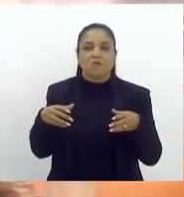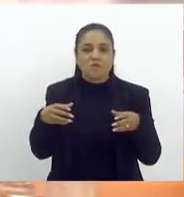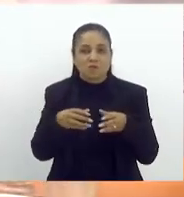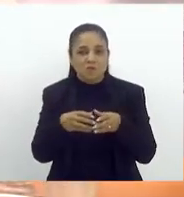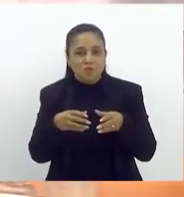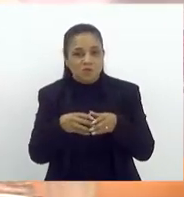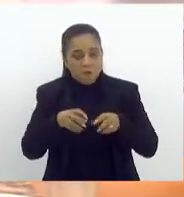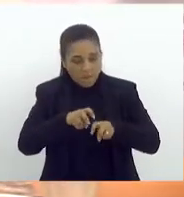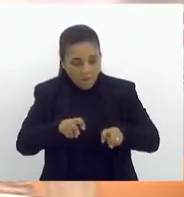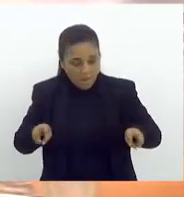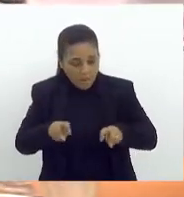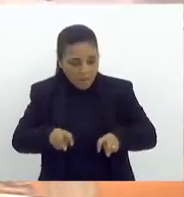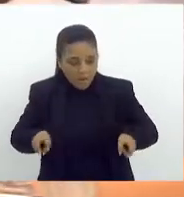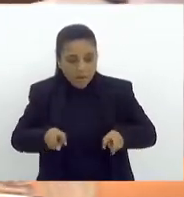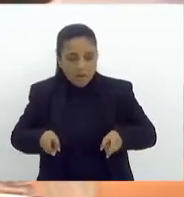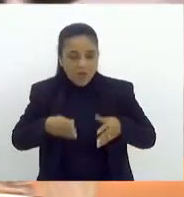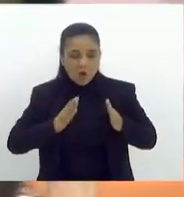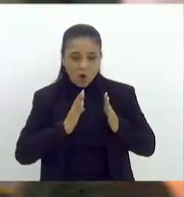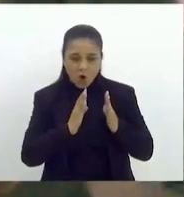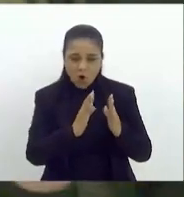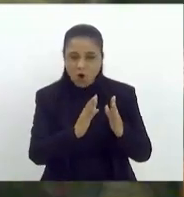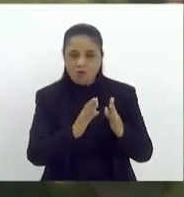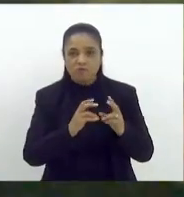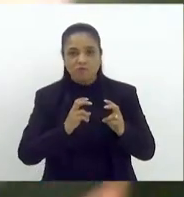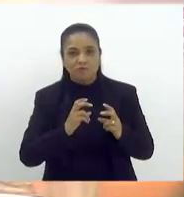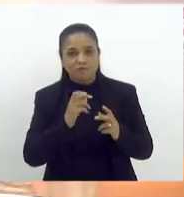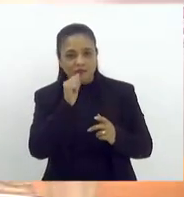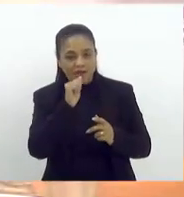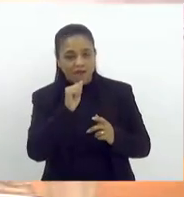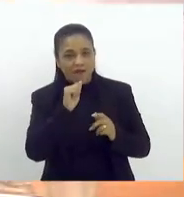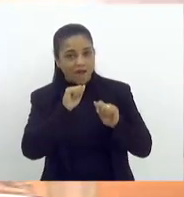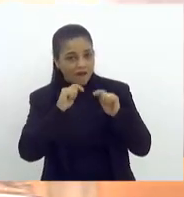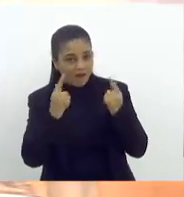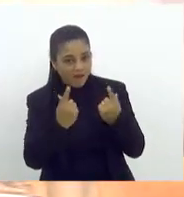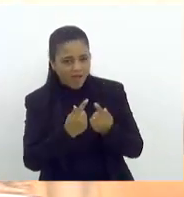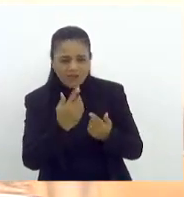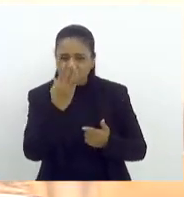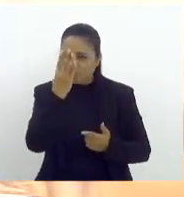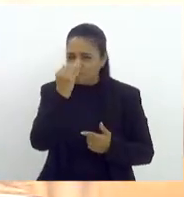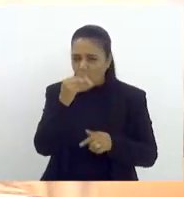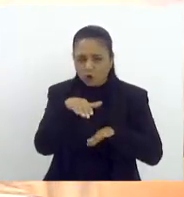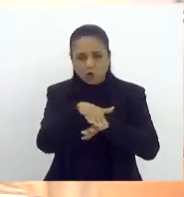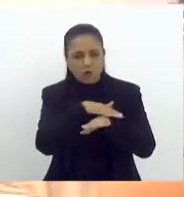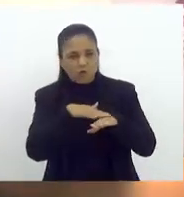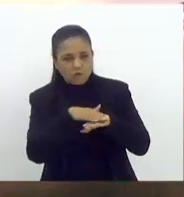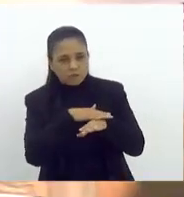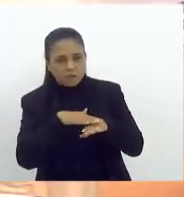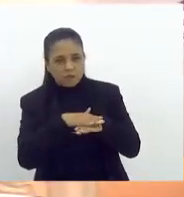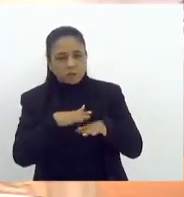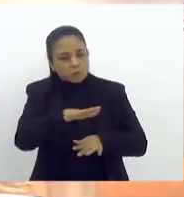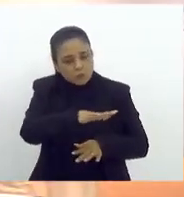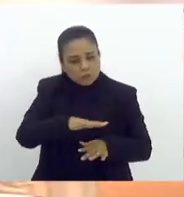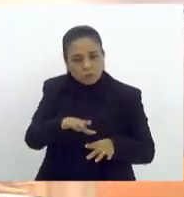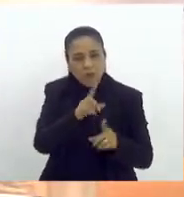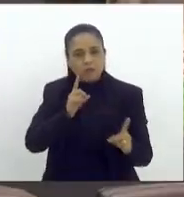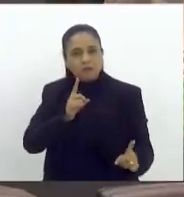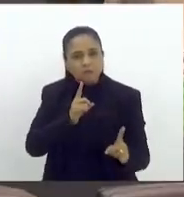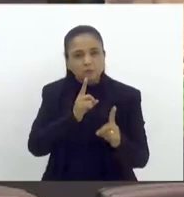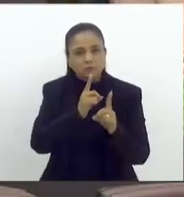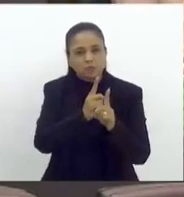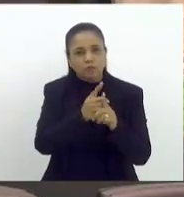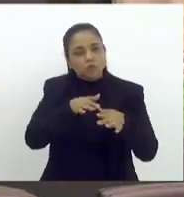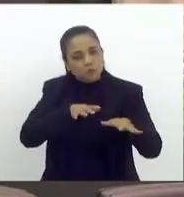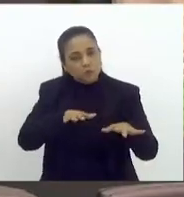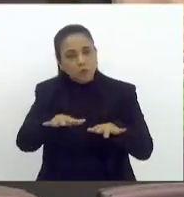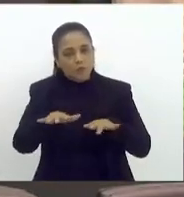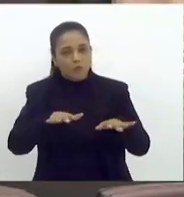ocupando o corredor da alérgico conversando tirando foto era isso que a gente queria que esse também fosse o espaço de encontro do